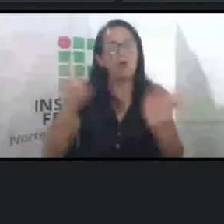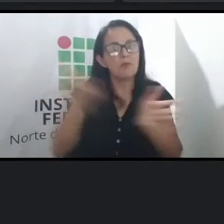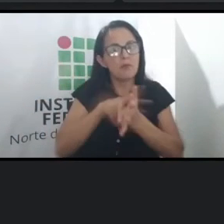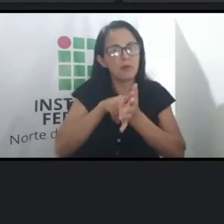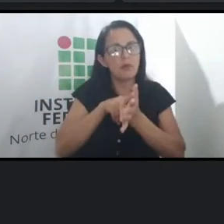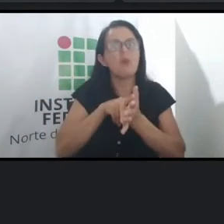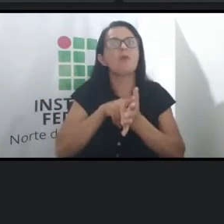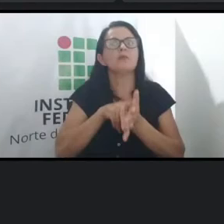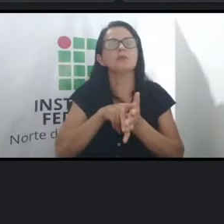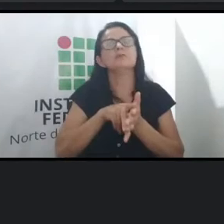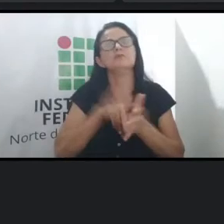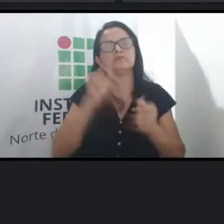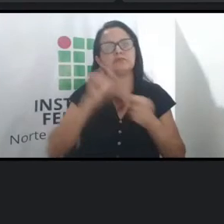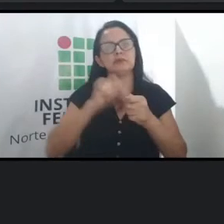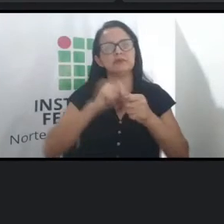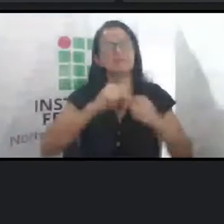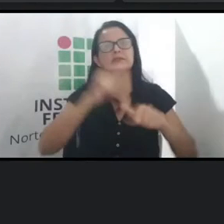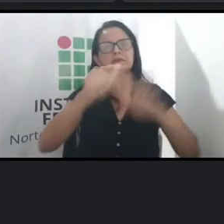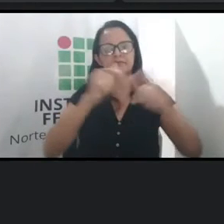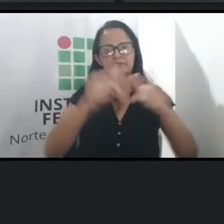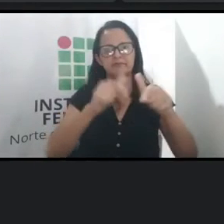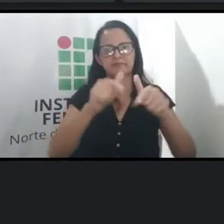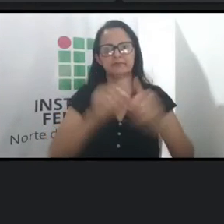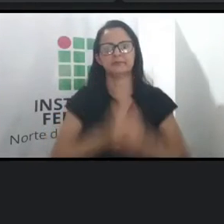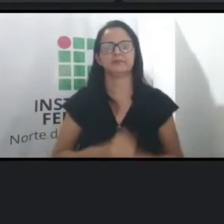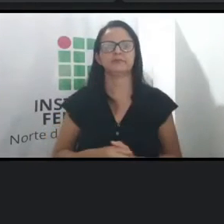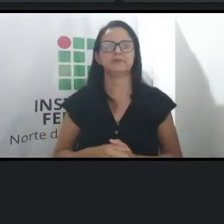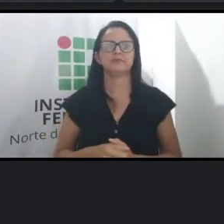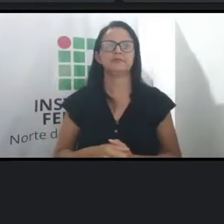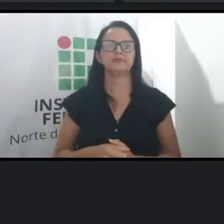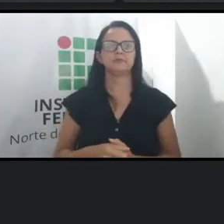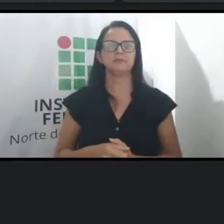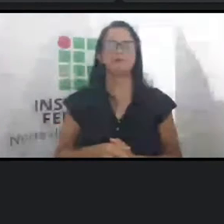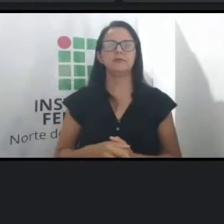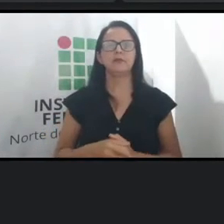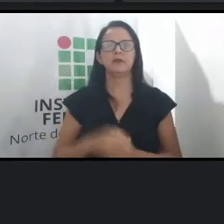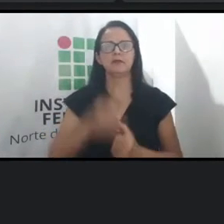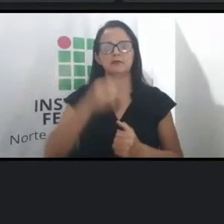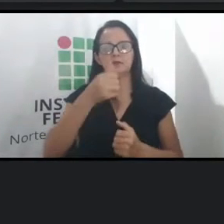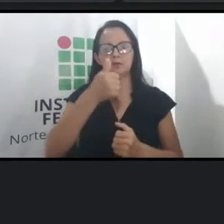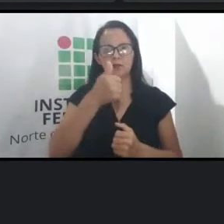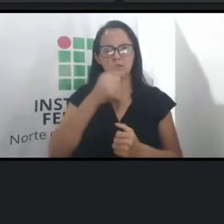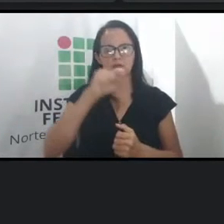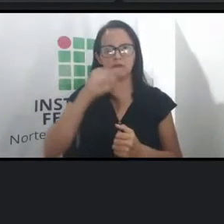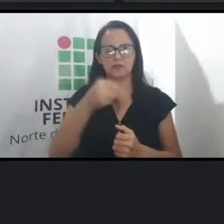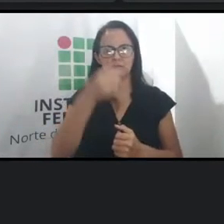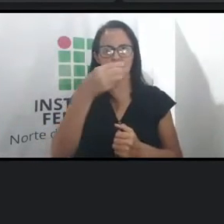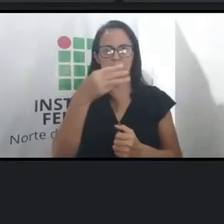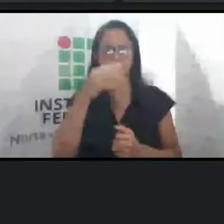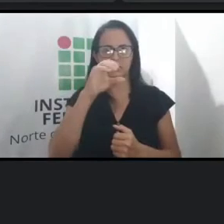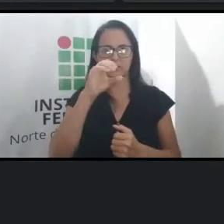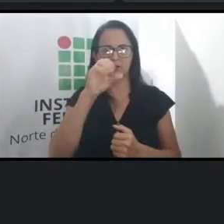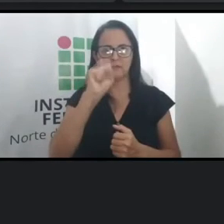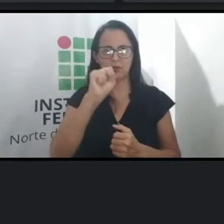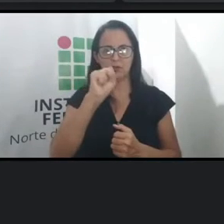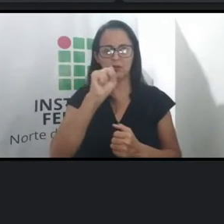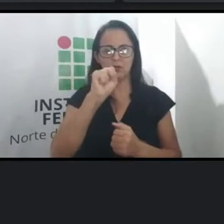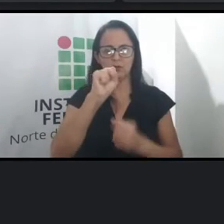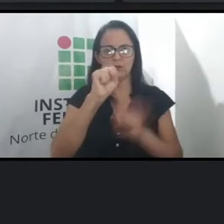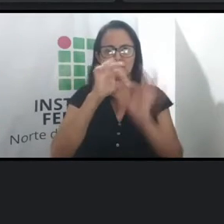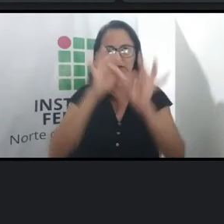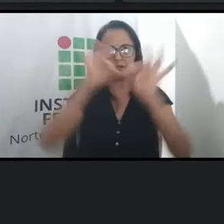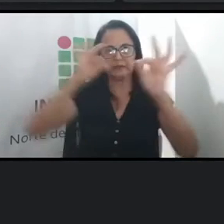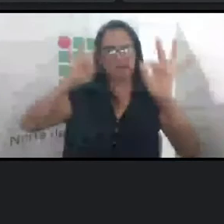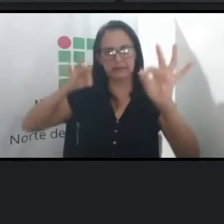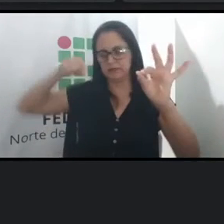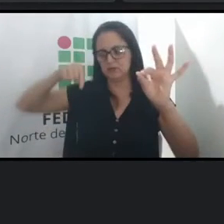para tal fim. E a partir de 1,38 de distância do ponto energizado,